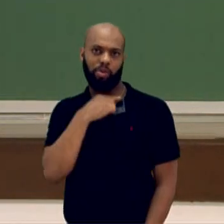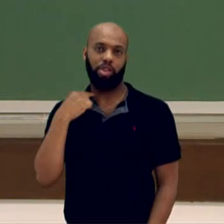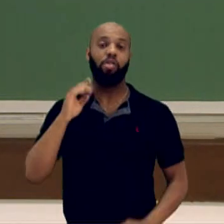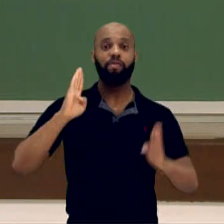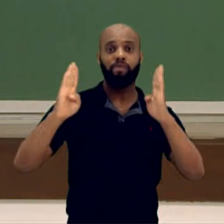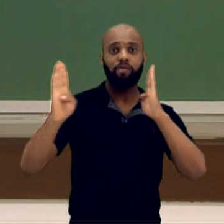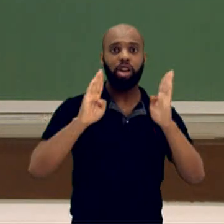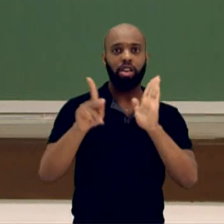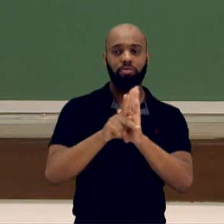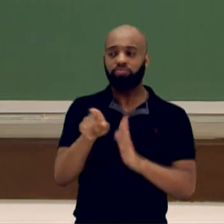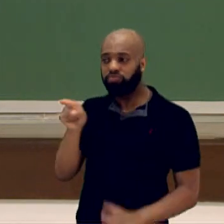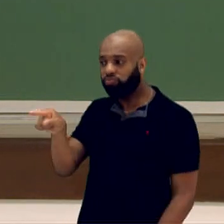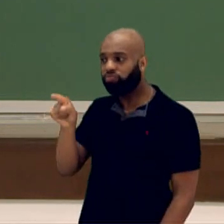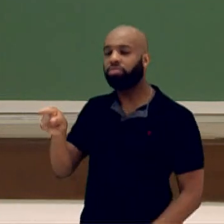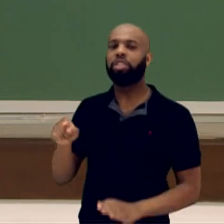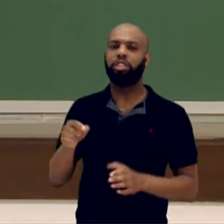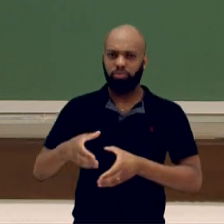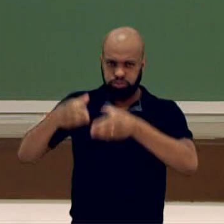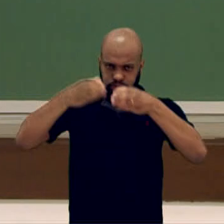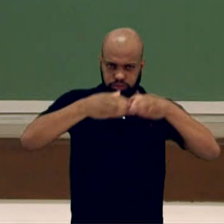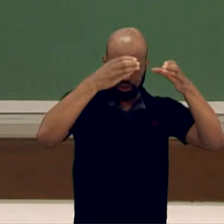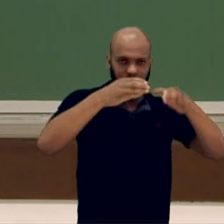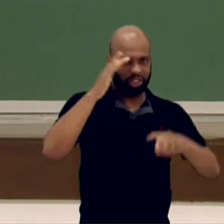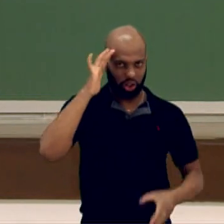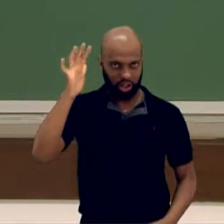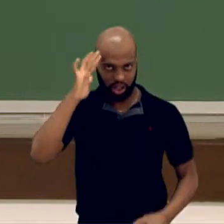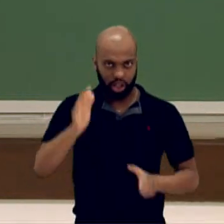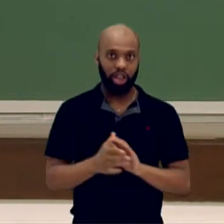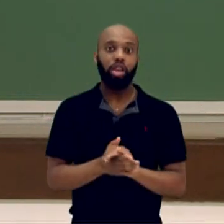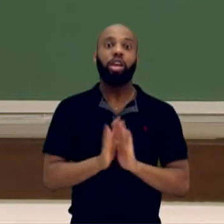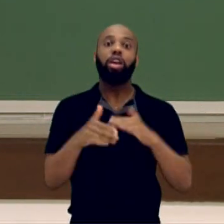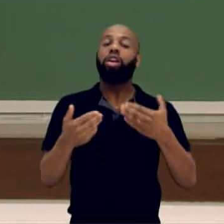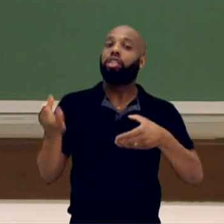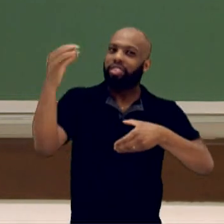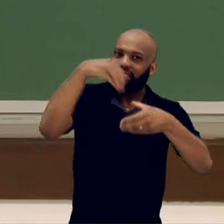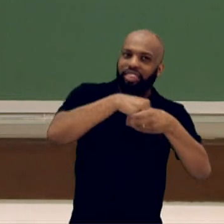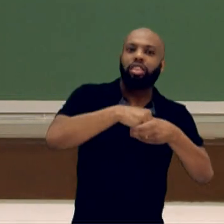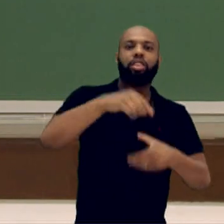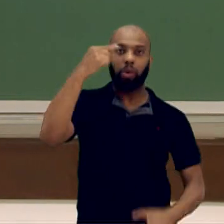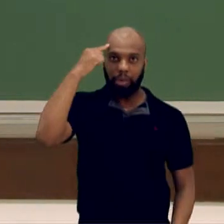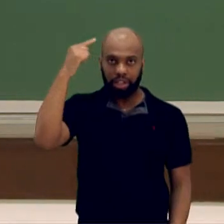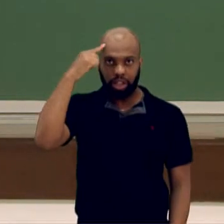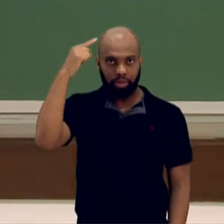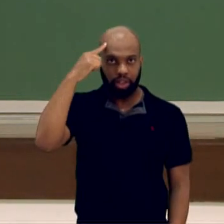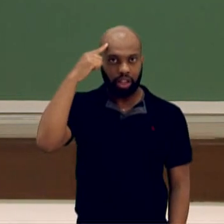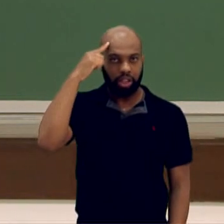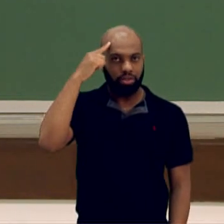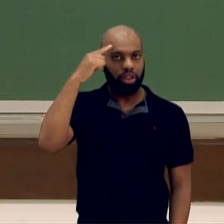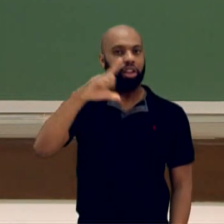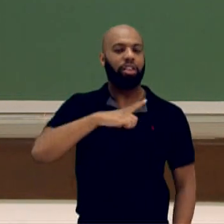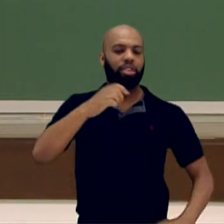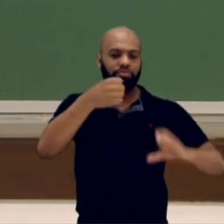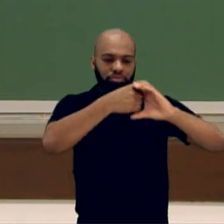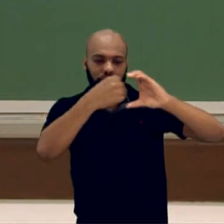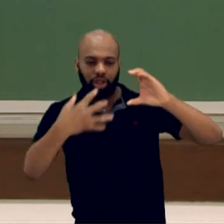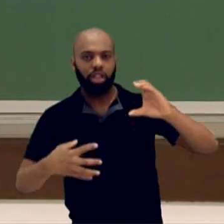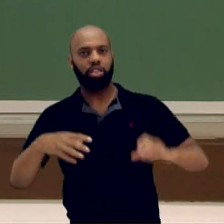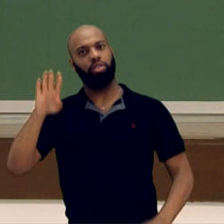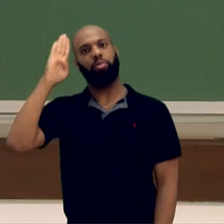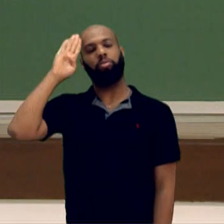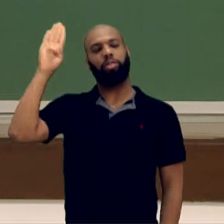fases do estoicismo, tá? E dentro desse pensamento estoico, a gente vai ter algumas características principais,